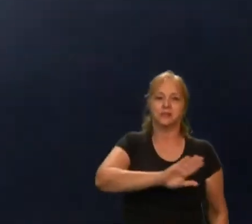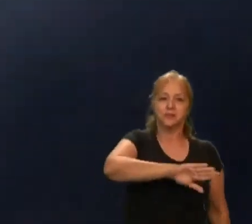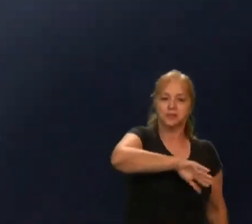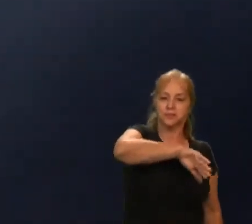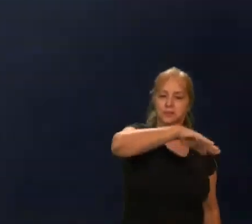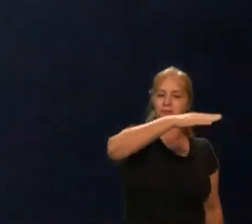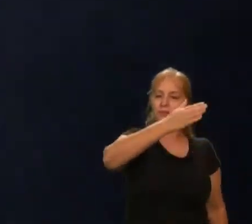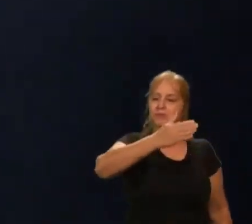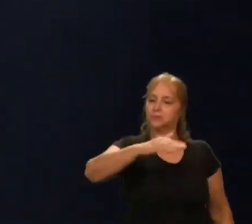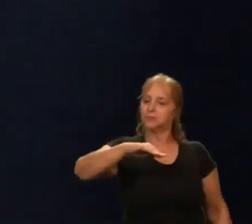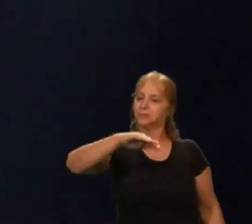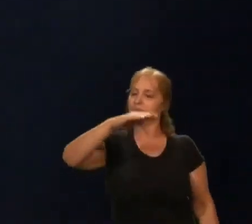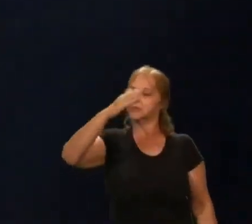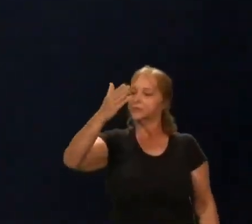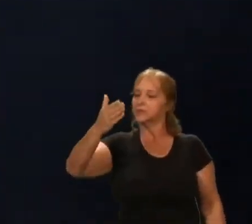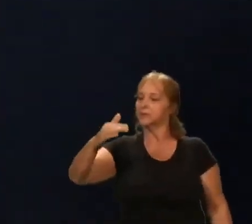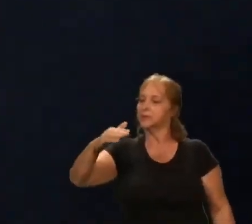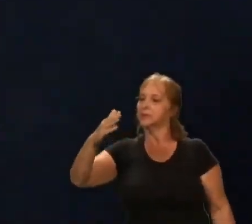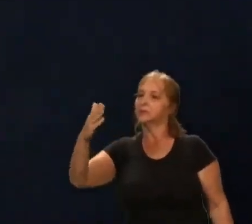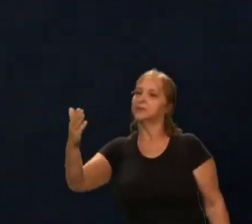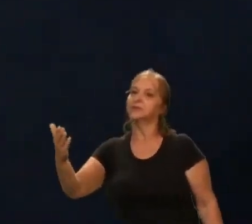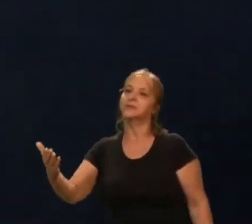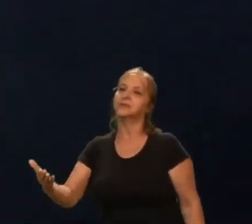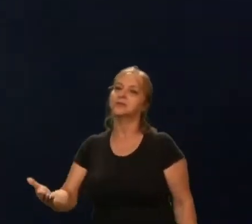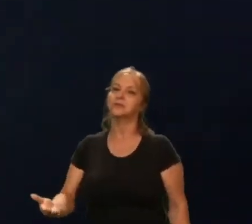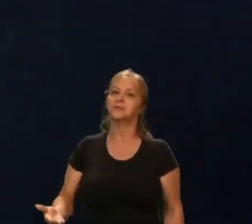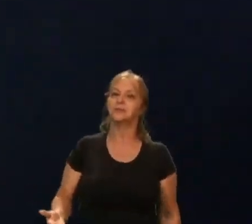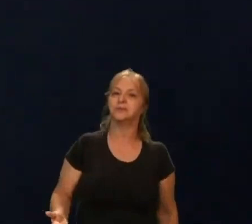montes de